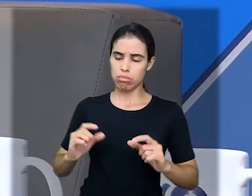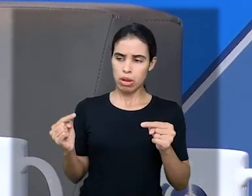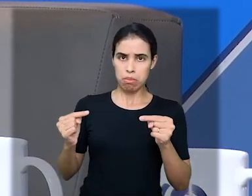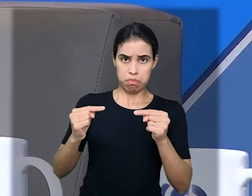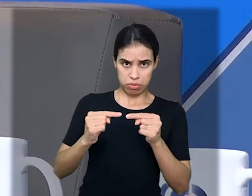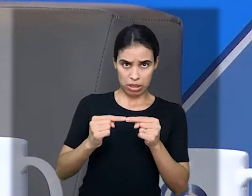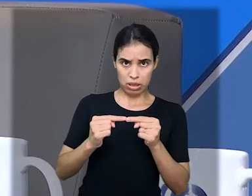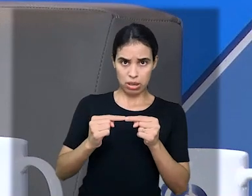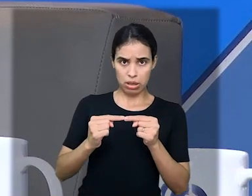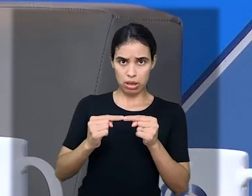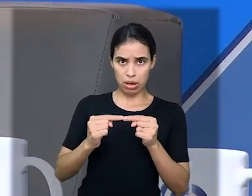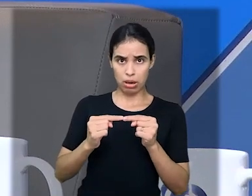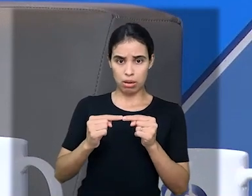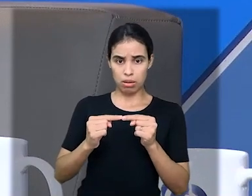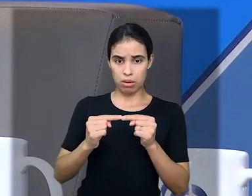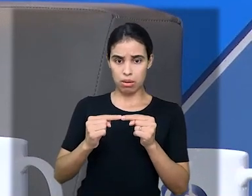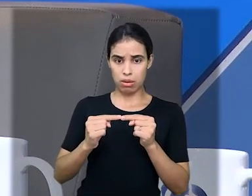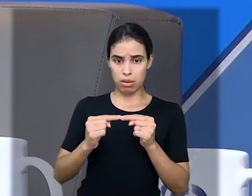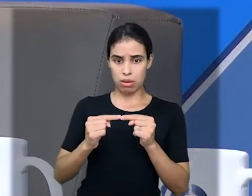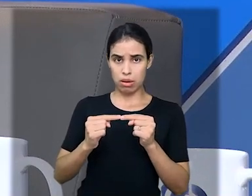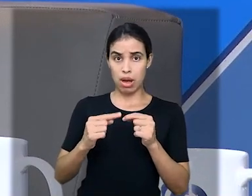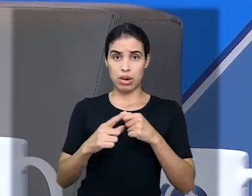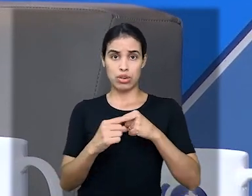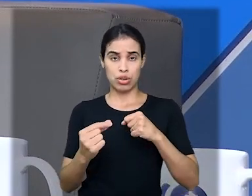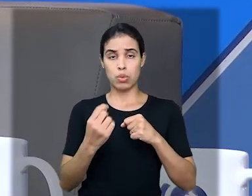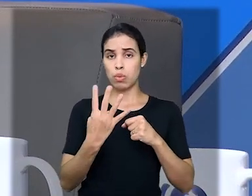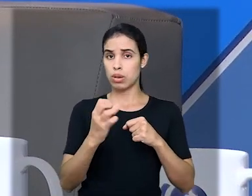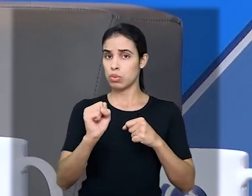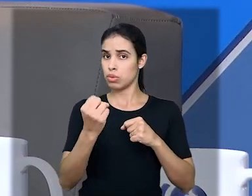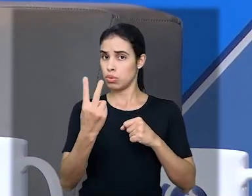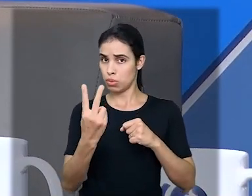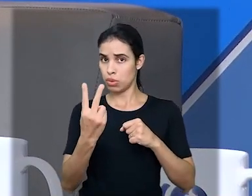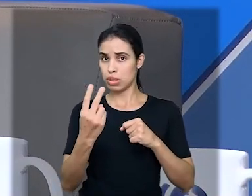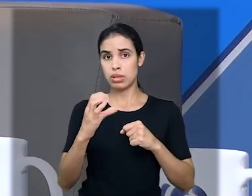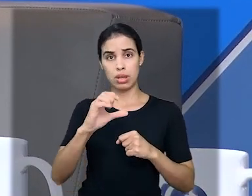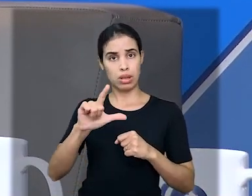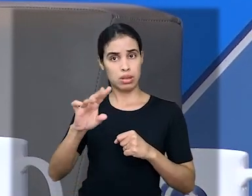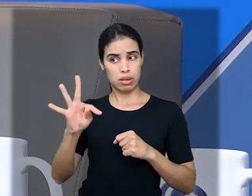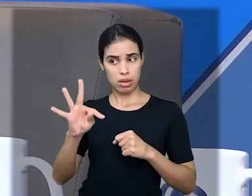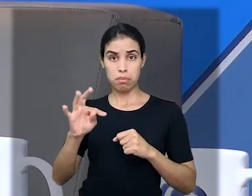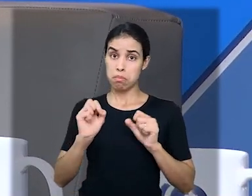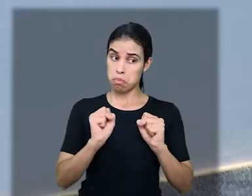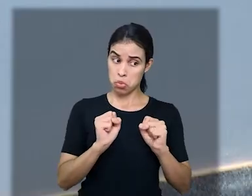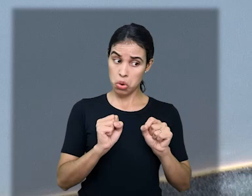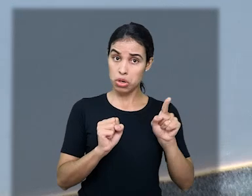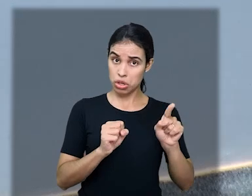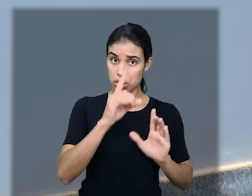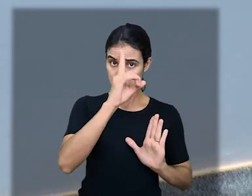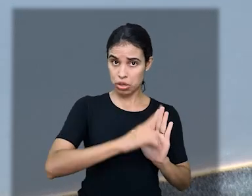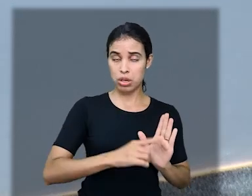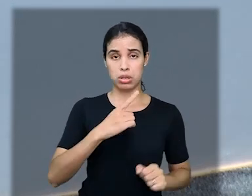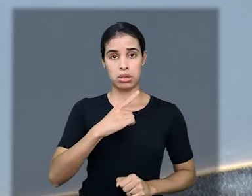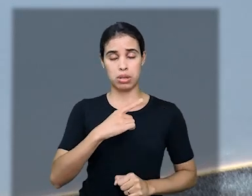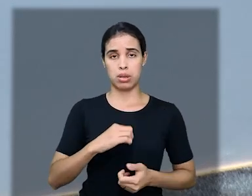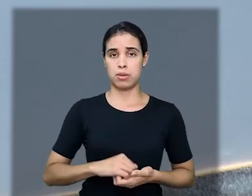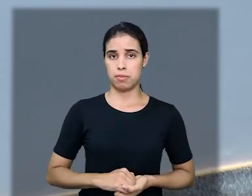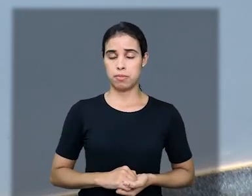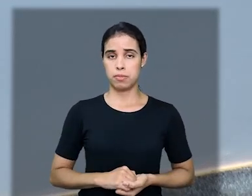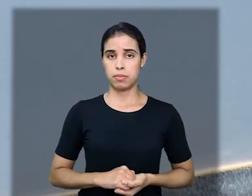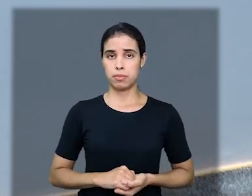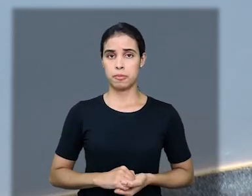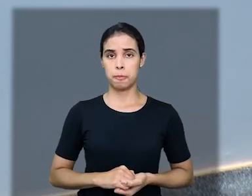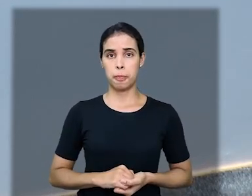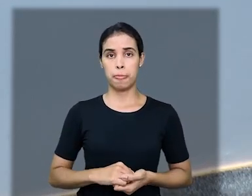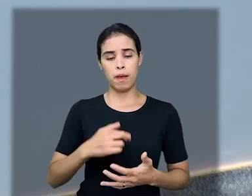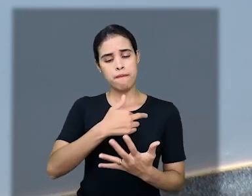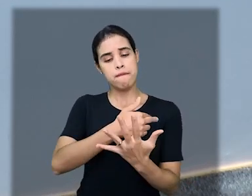estiver inserida no rol de possibilidades do artigo 482 da CLT. Pois é, existe um rol aí, né, de